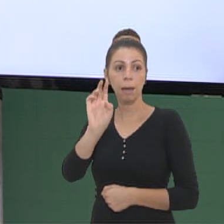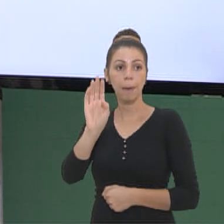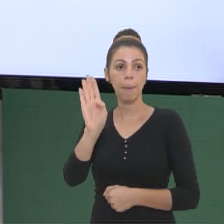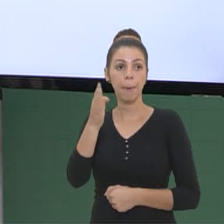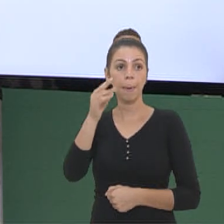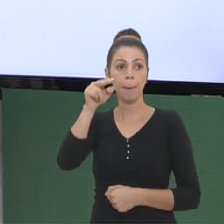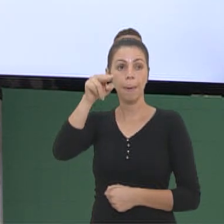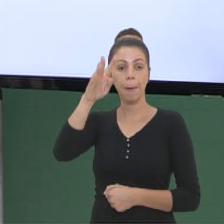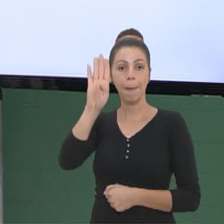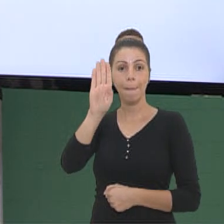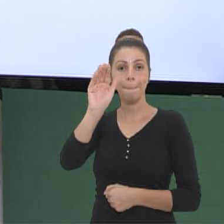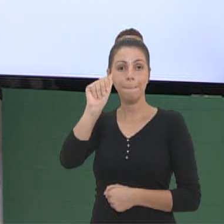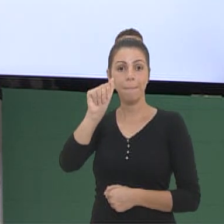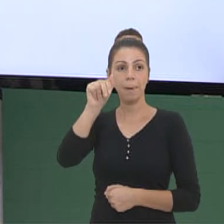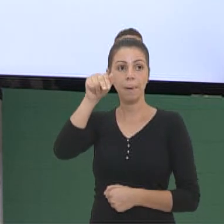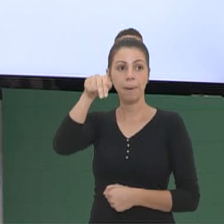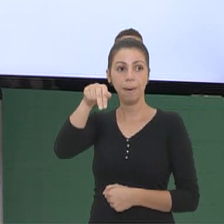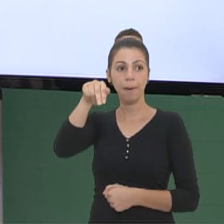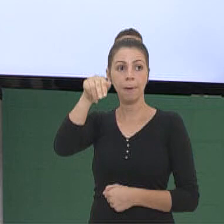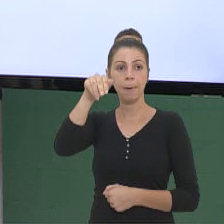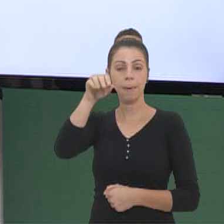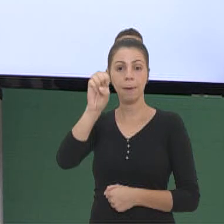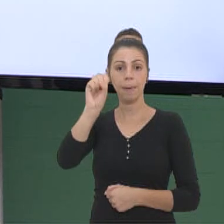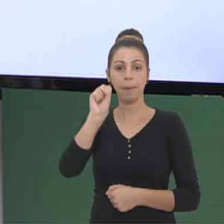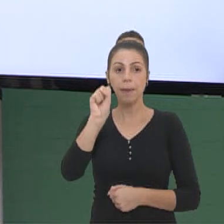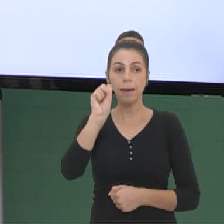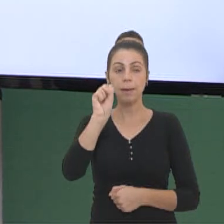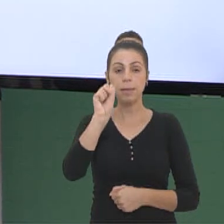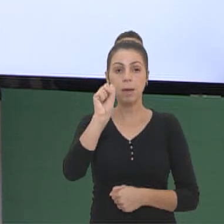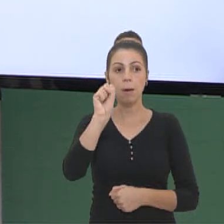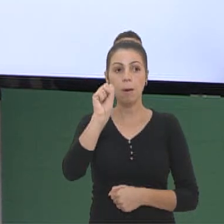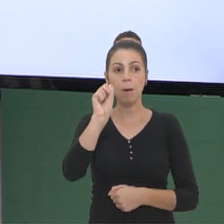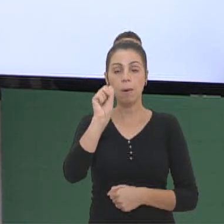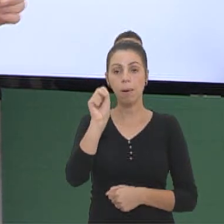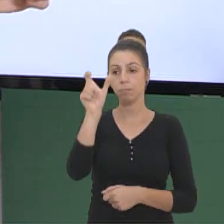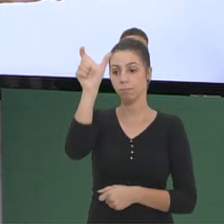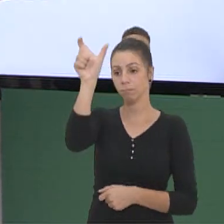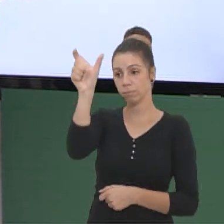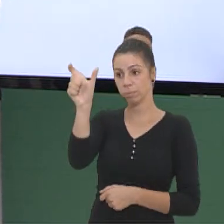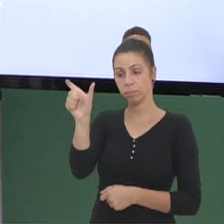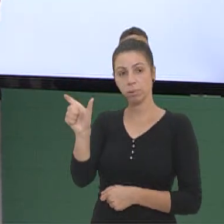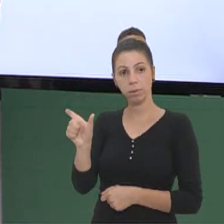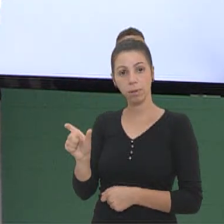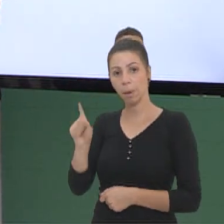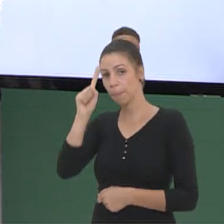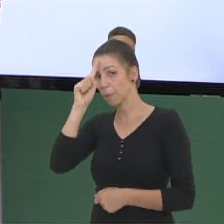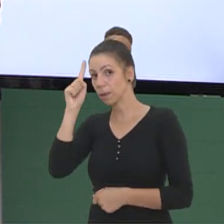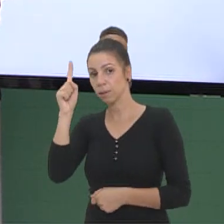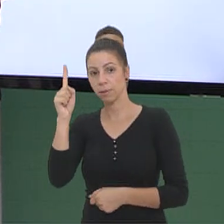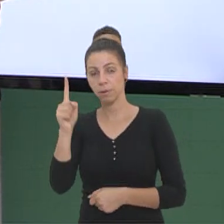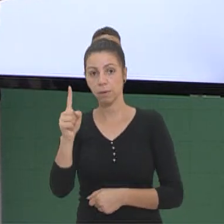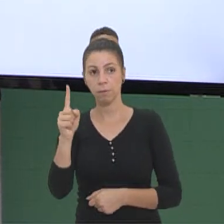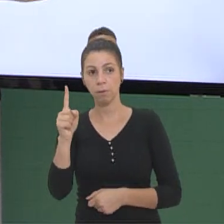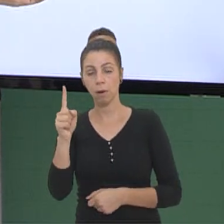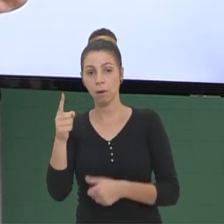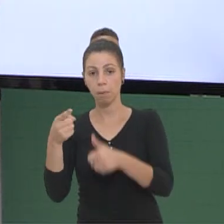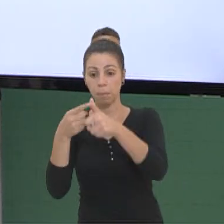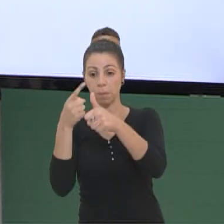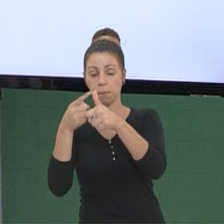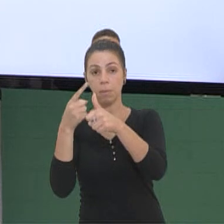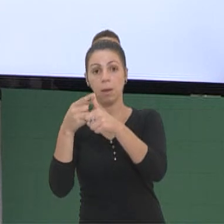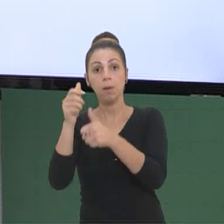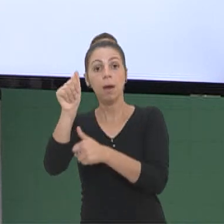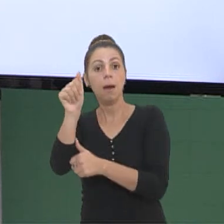conjugação do imperativo negativo, a terminação em primeira conjugação do